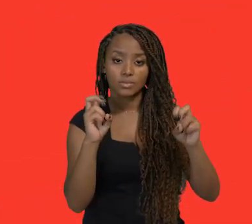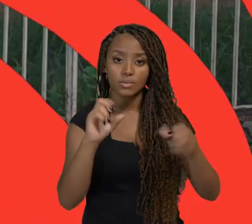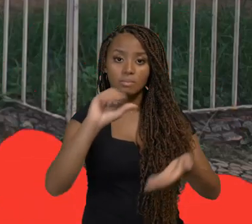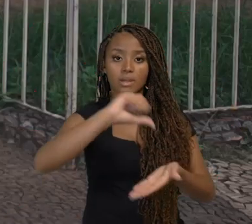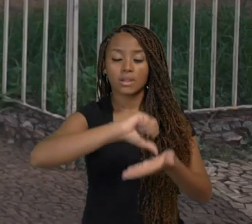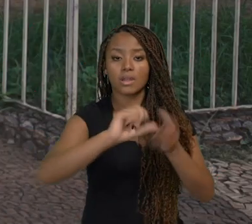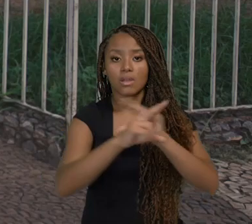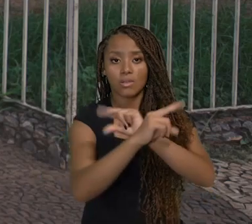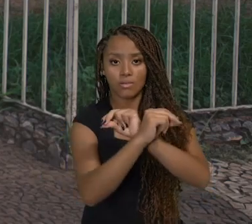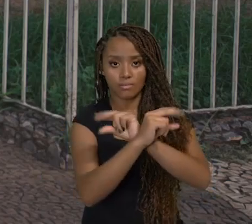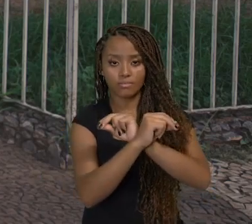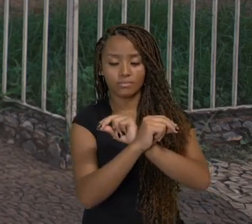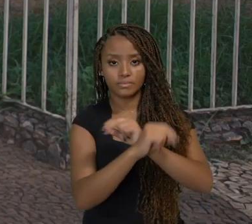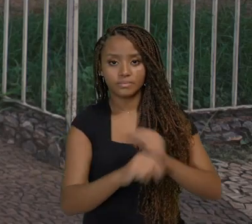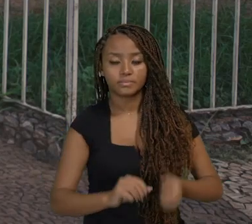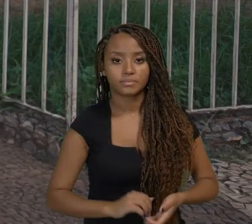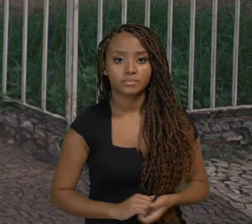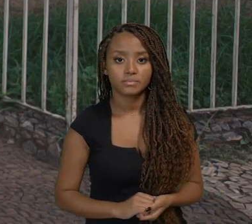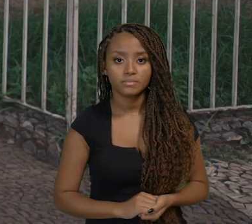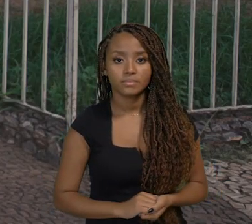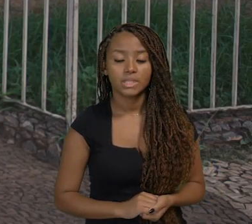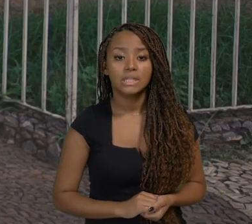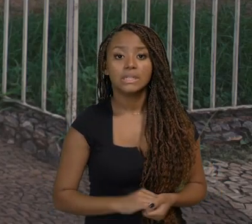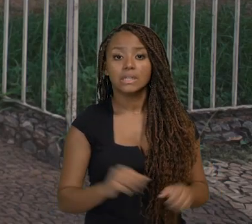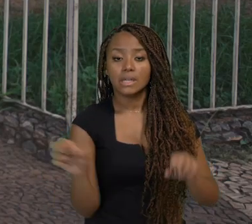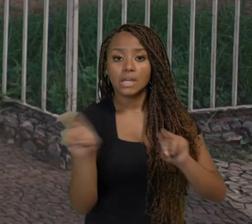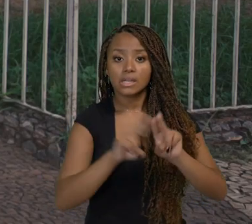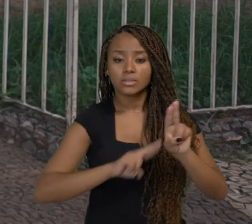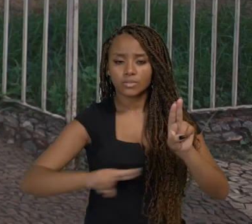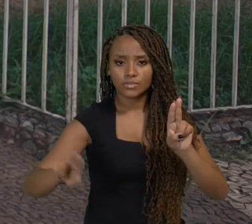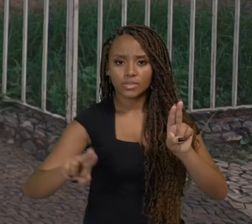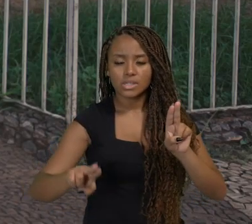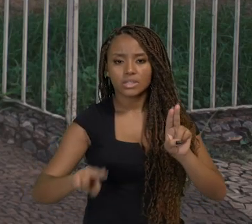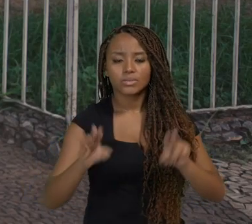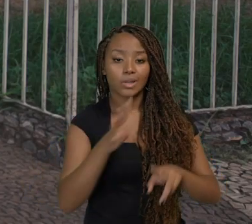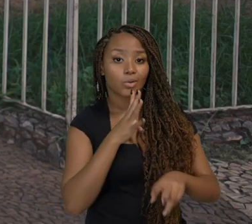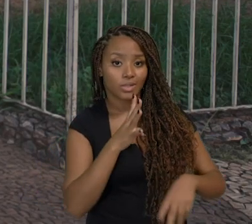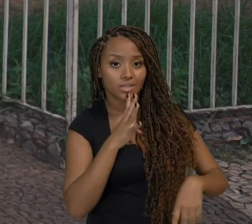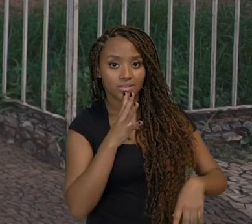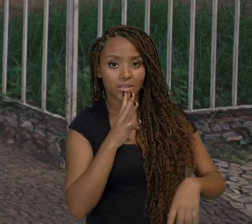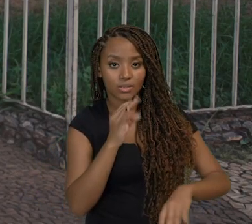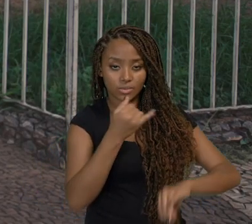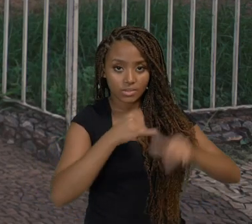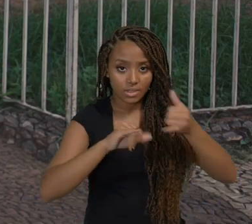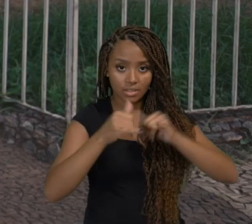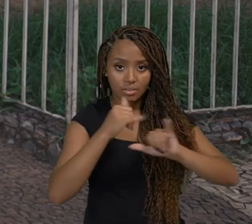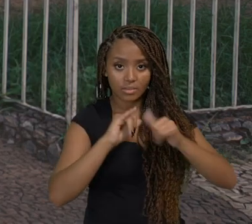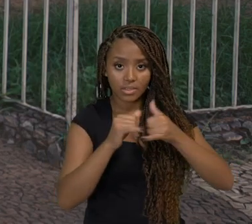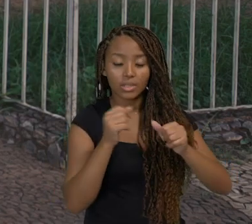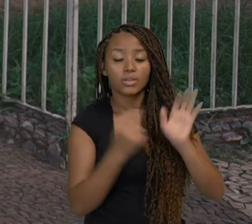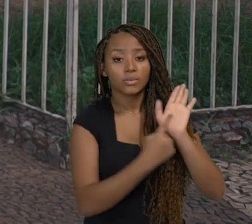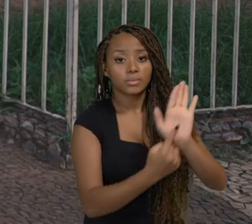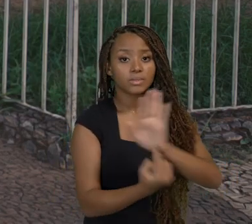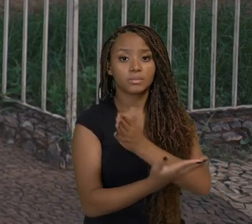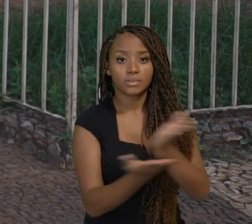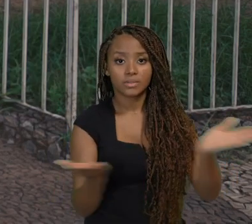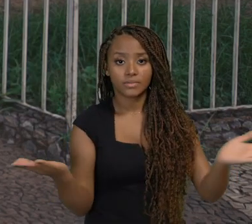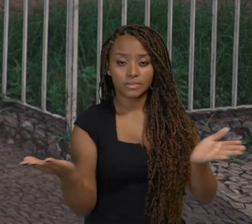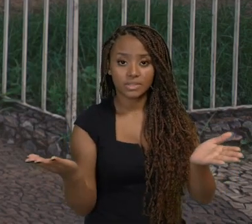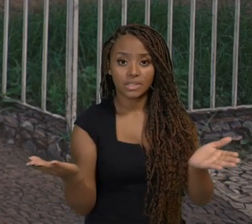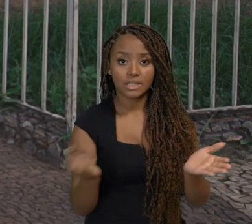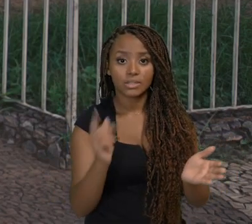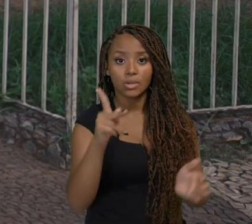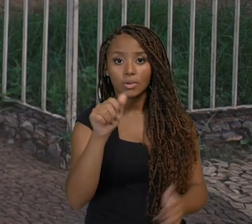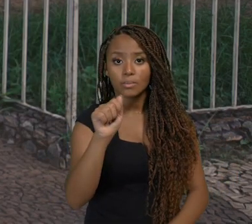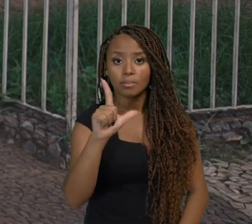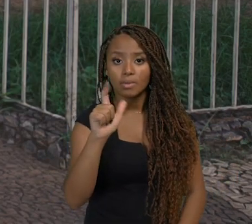Minas. Olha, pessoal, enquanto a Brenda está lá conhecendo o prédio dos laboratórios, eu vim aqui apresentar para vocês essa outra unidade da UFO em Patos de Minas.